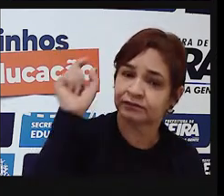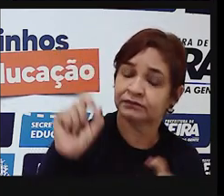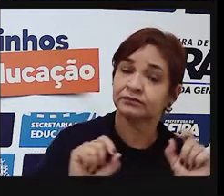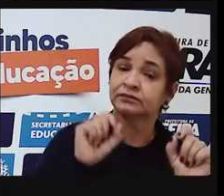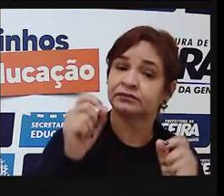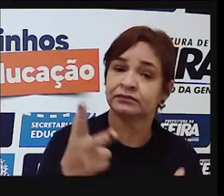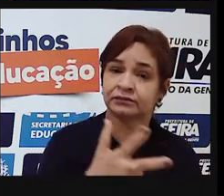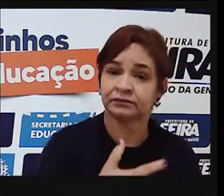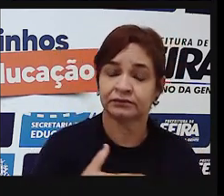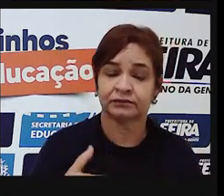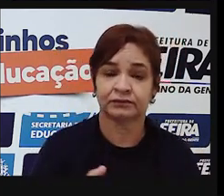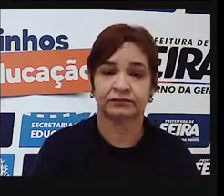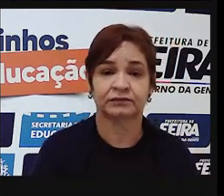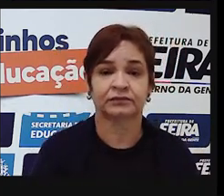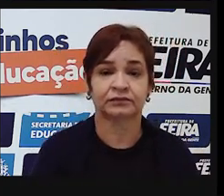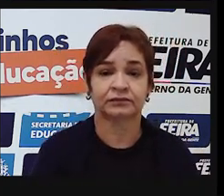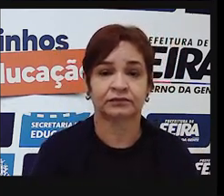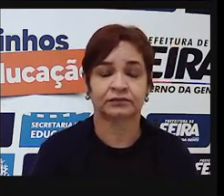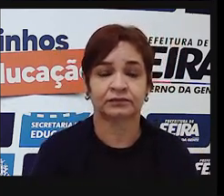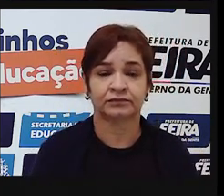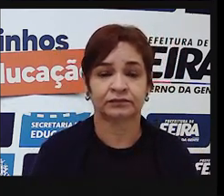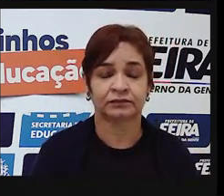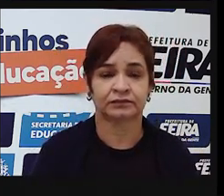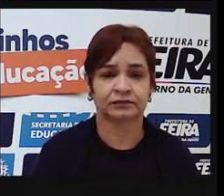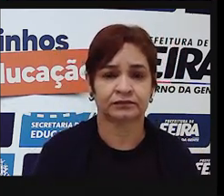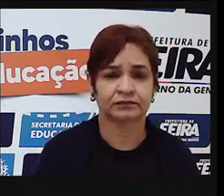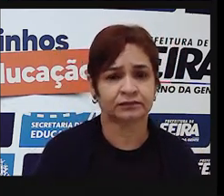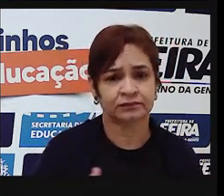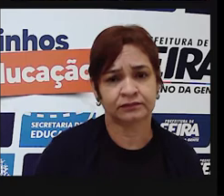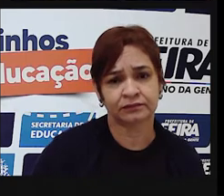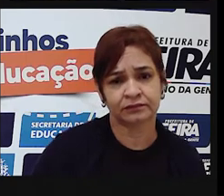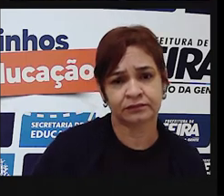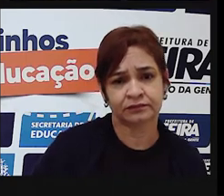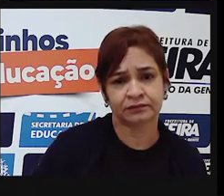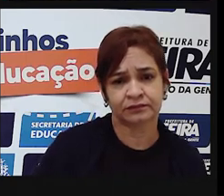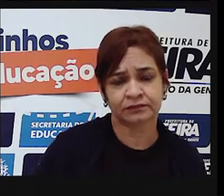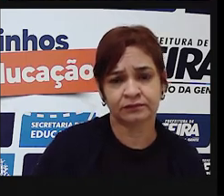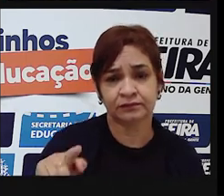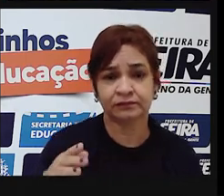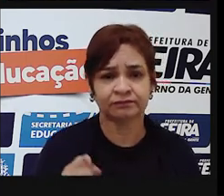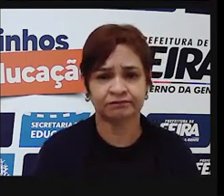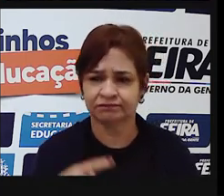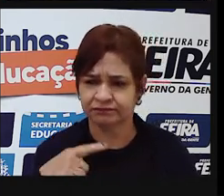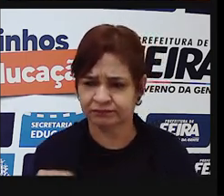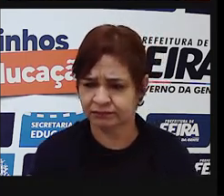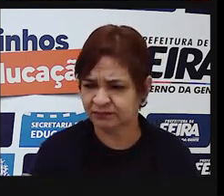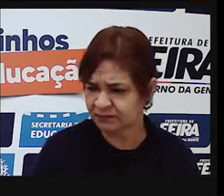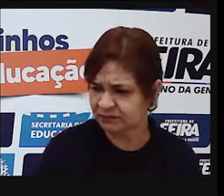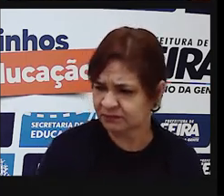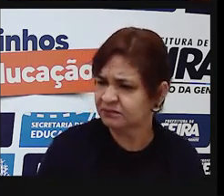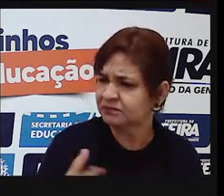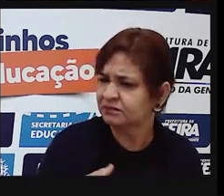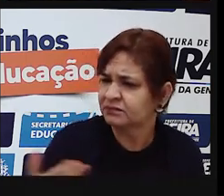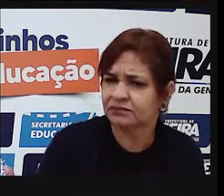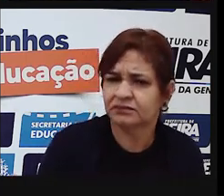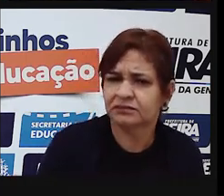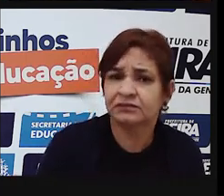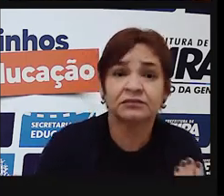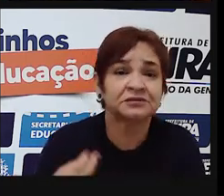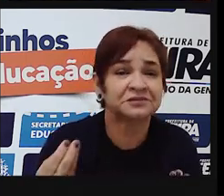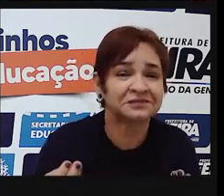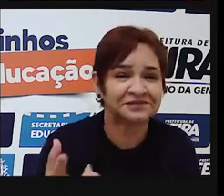arte? Às vezes a gente fala das crianças, esse menino aí está fazendo arte. Mas quando a gente para pensar em